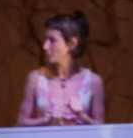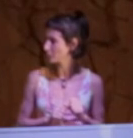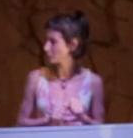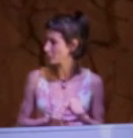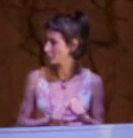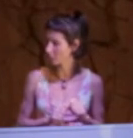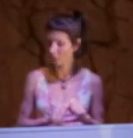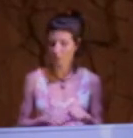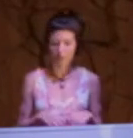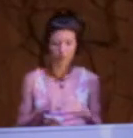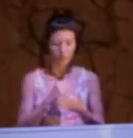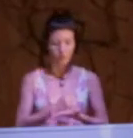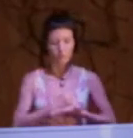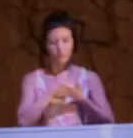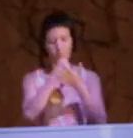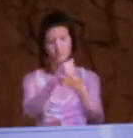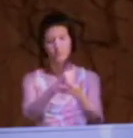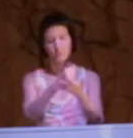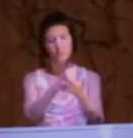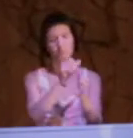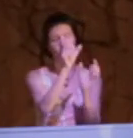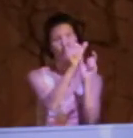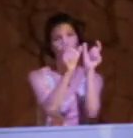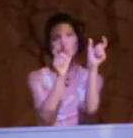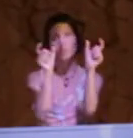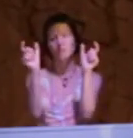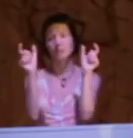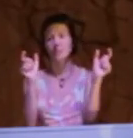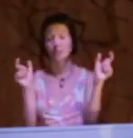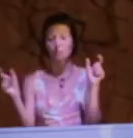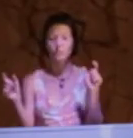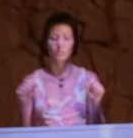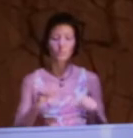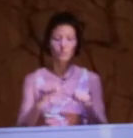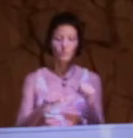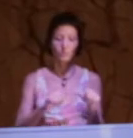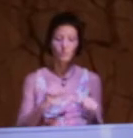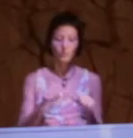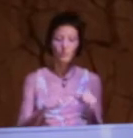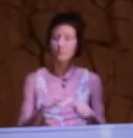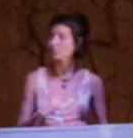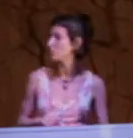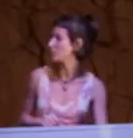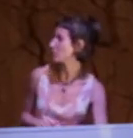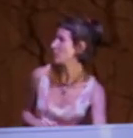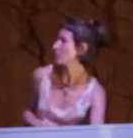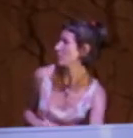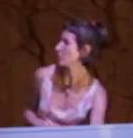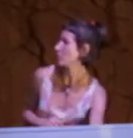ser regionalista, né? Que foi colocado ontem aqui. Então, eu fico muito feliz de ver o Norte aqui.